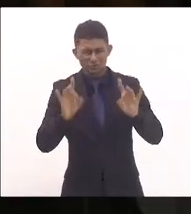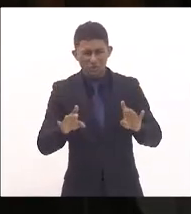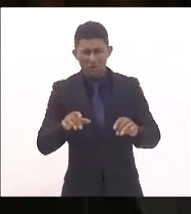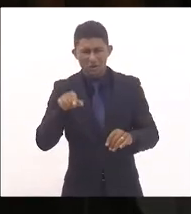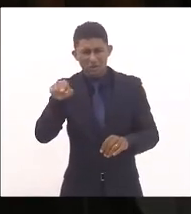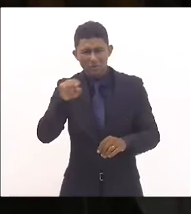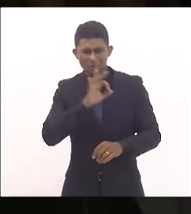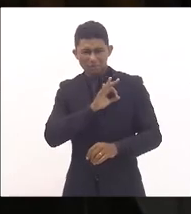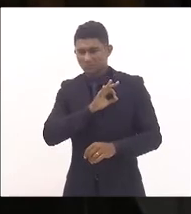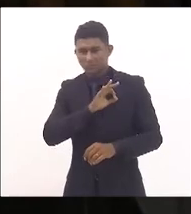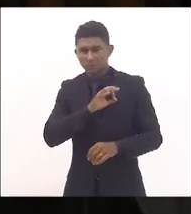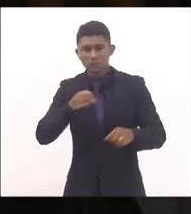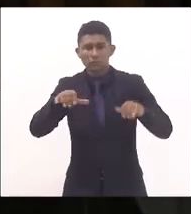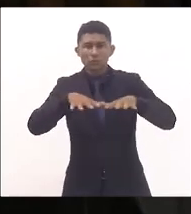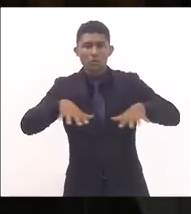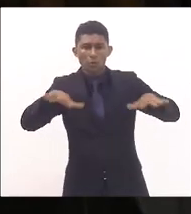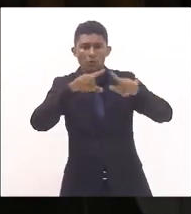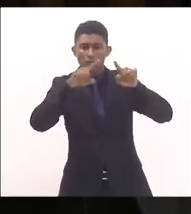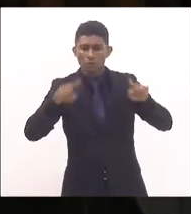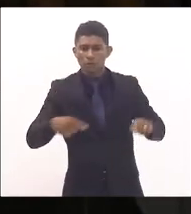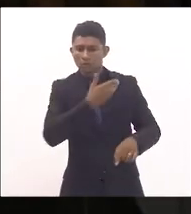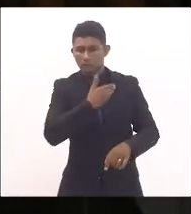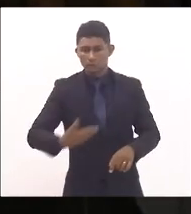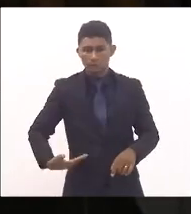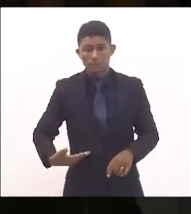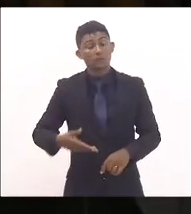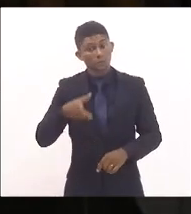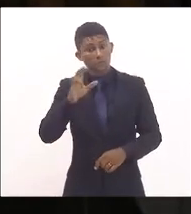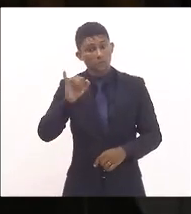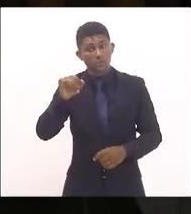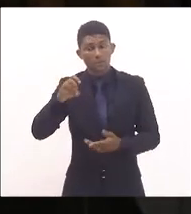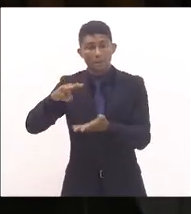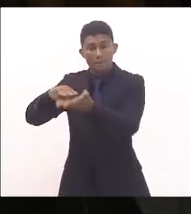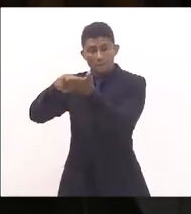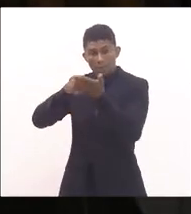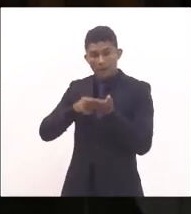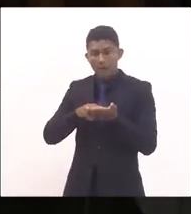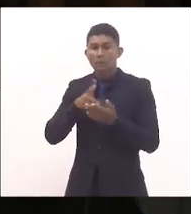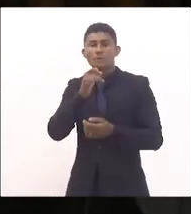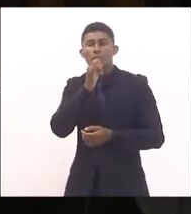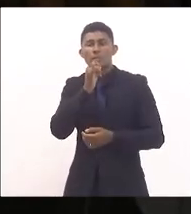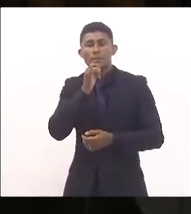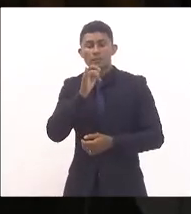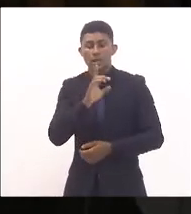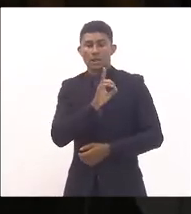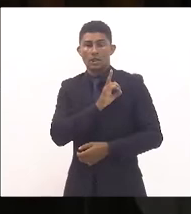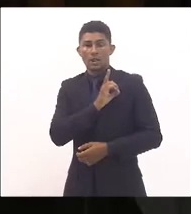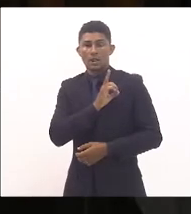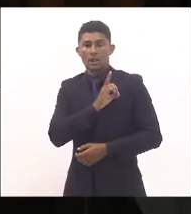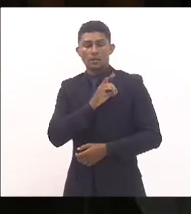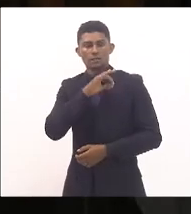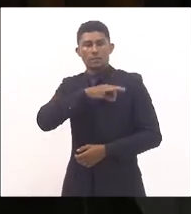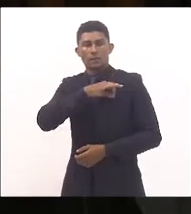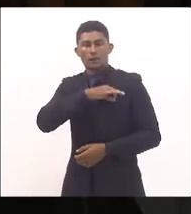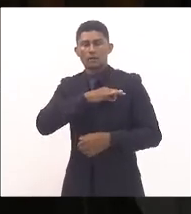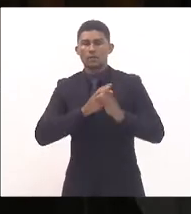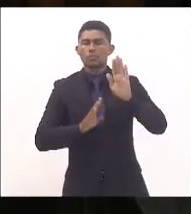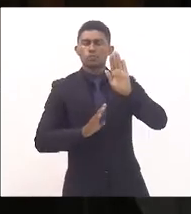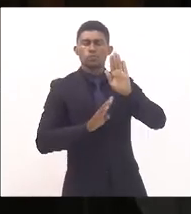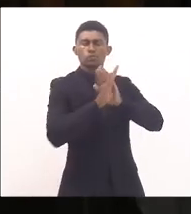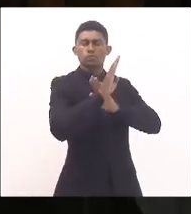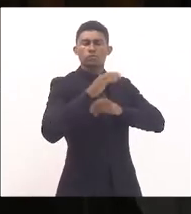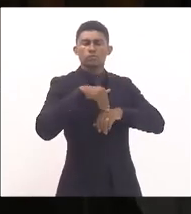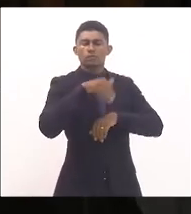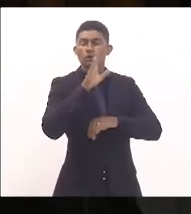outra. Então, todo respeito, se mandar para cá uma mensagem aumentando o salário dos delegados, aumentando o salário